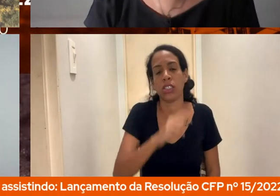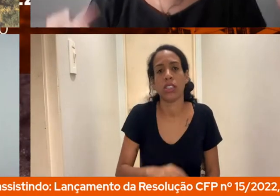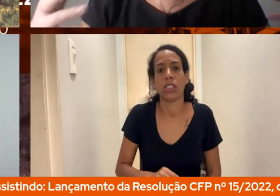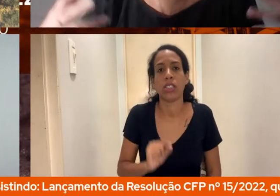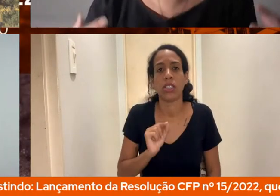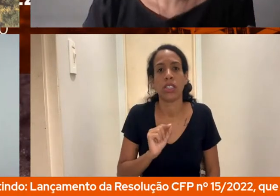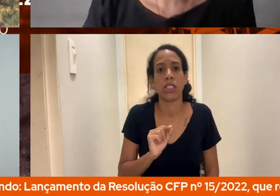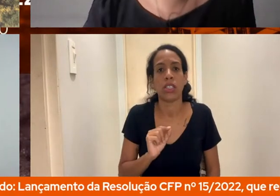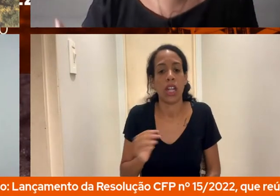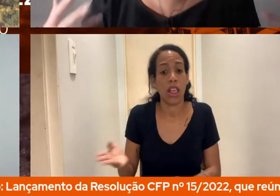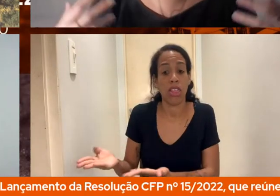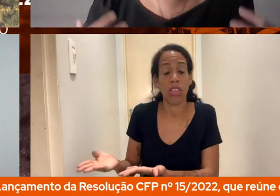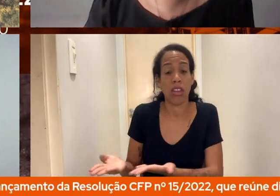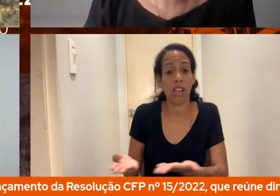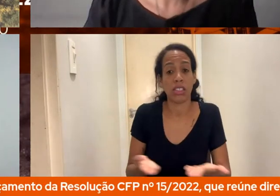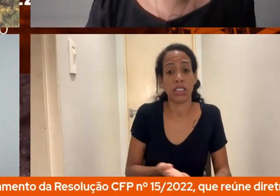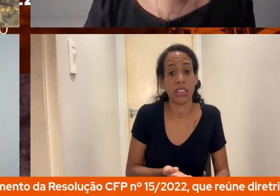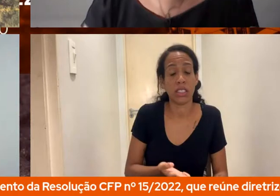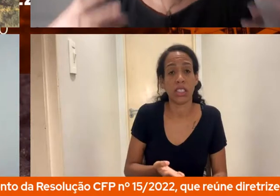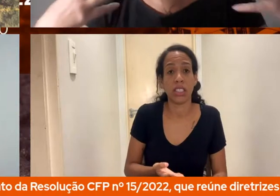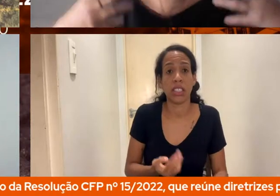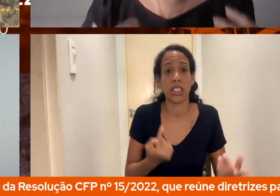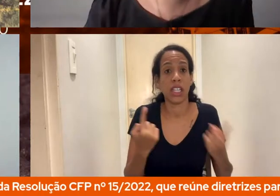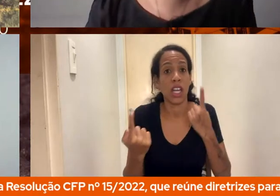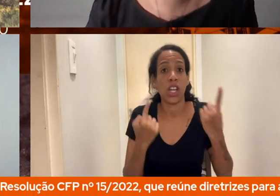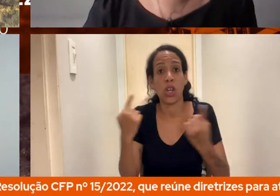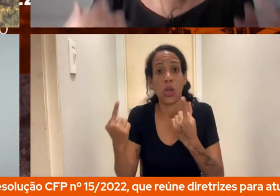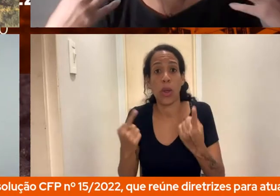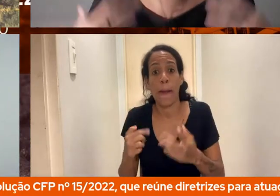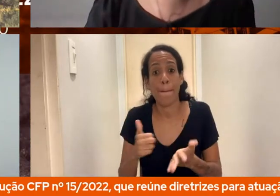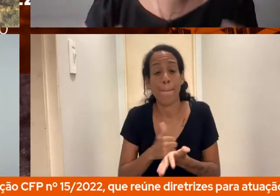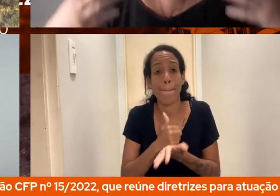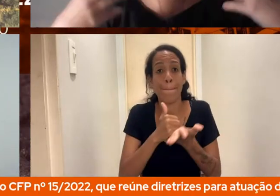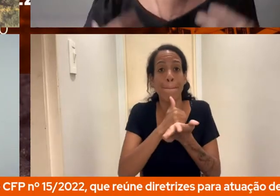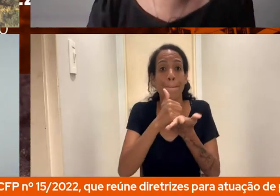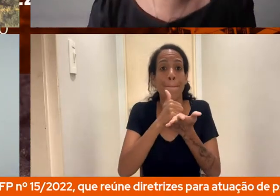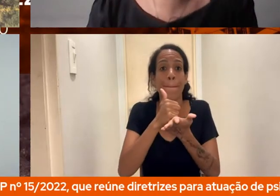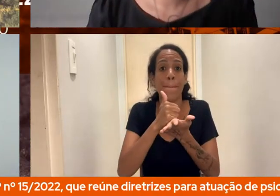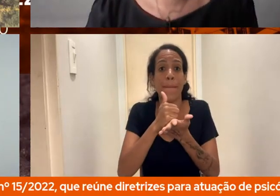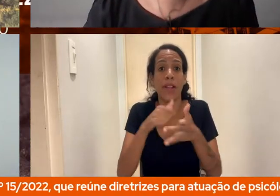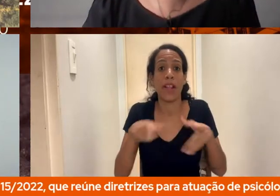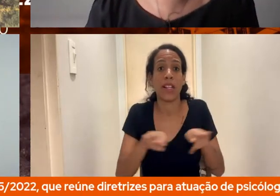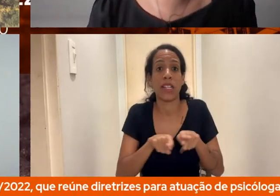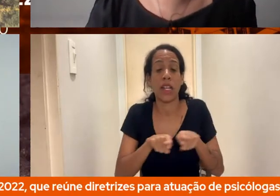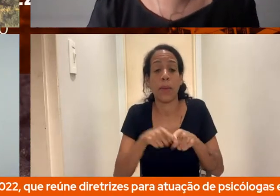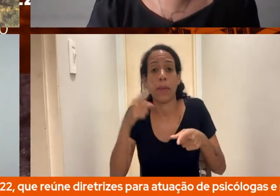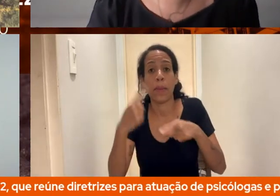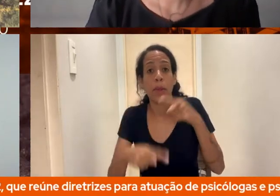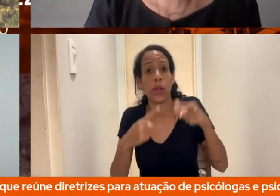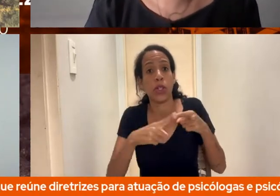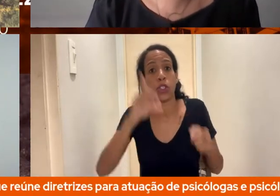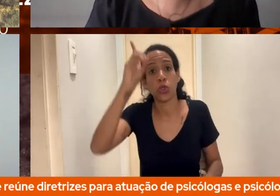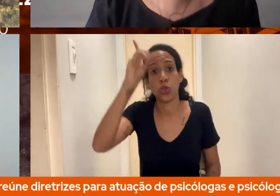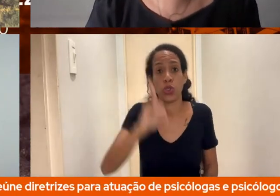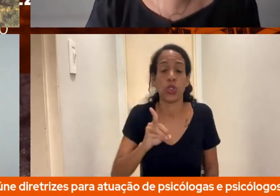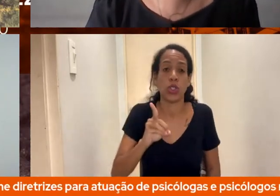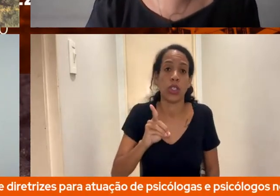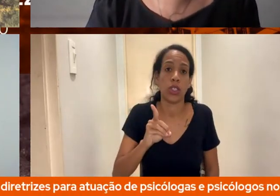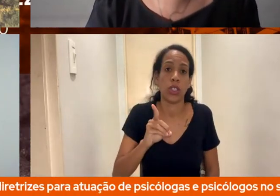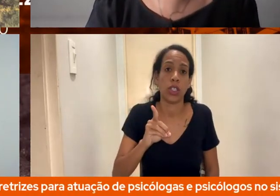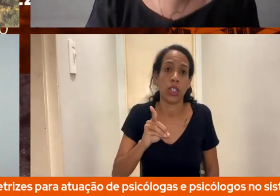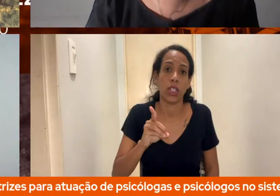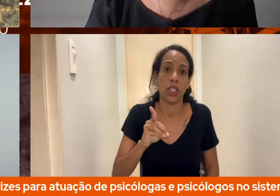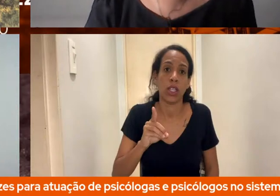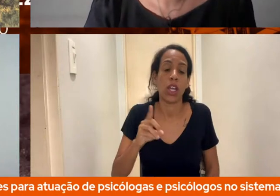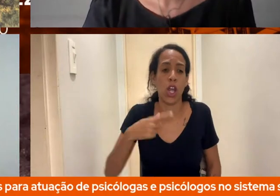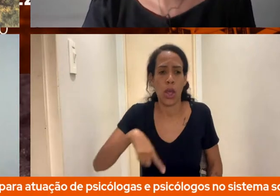você trazer indivíduos que sejam melhores depois de tantas restrições de direitos, né? Eu acho que a gente